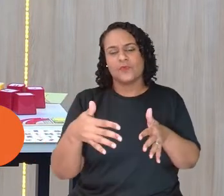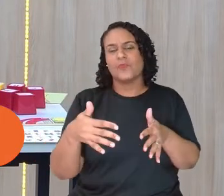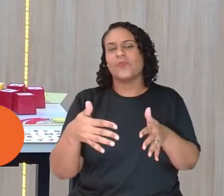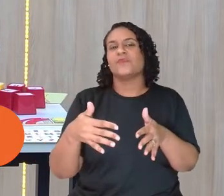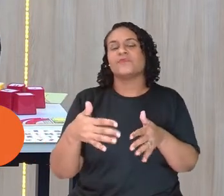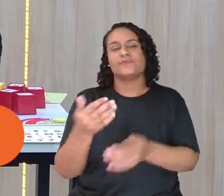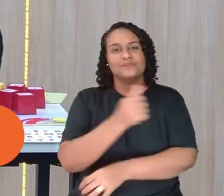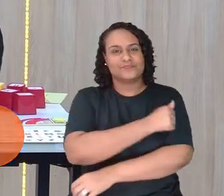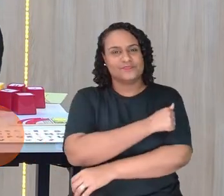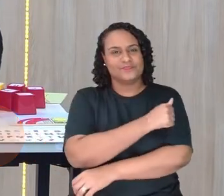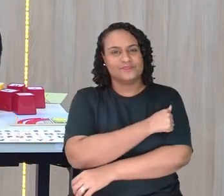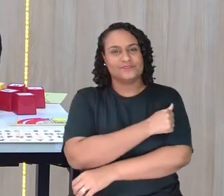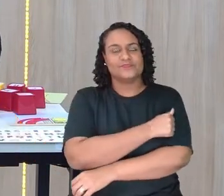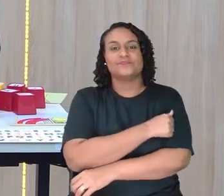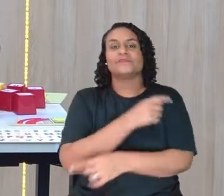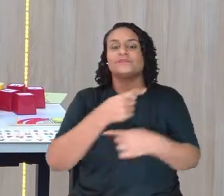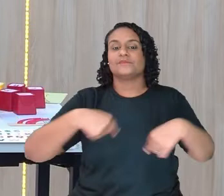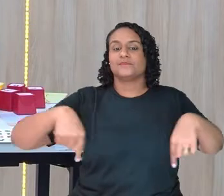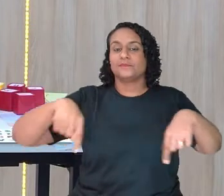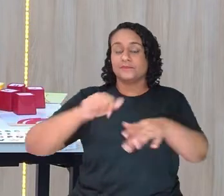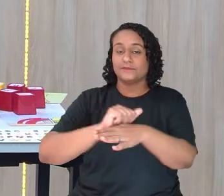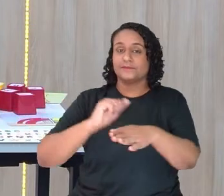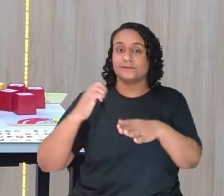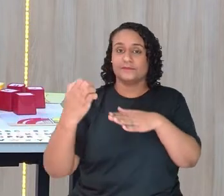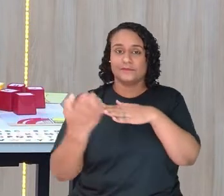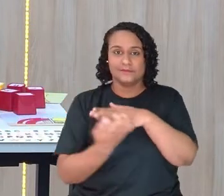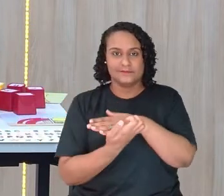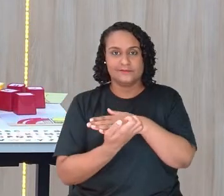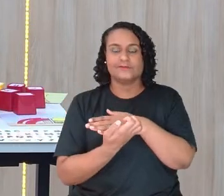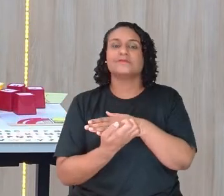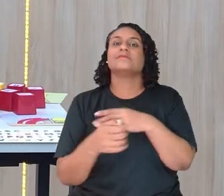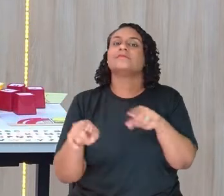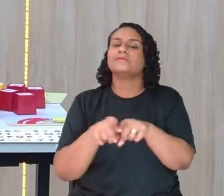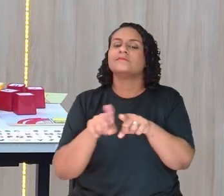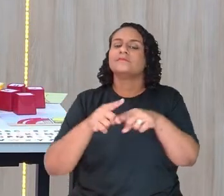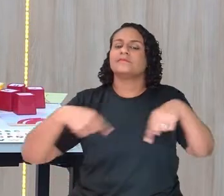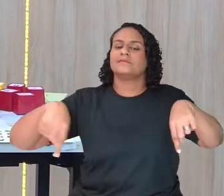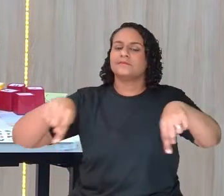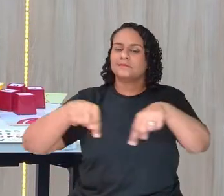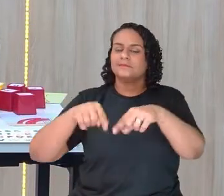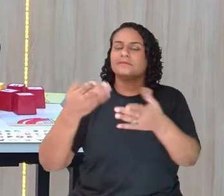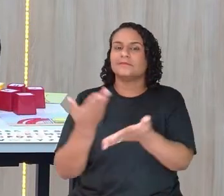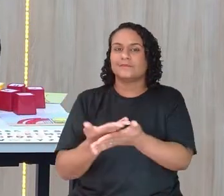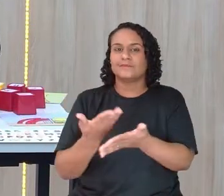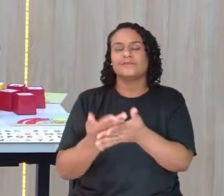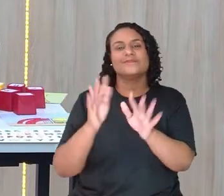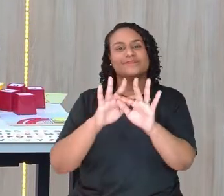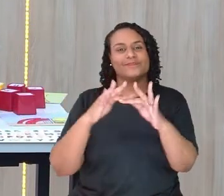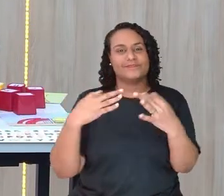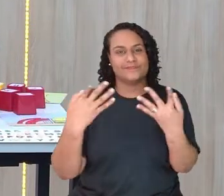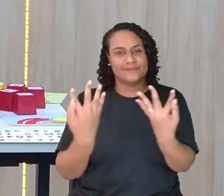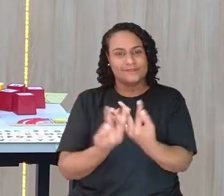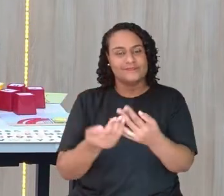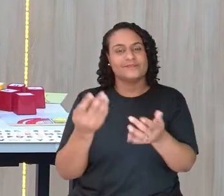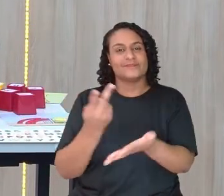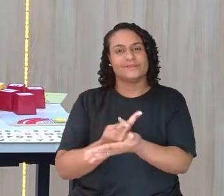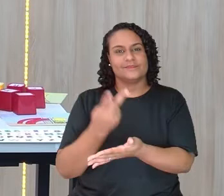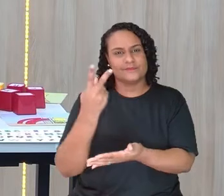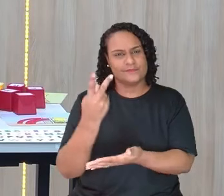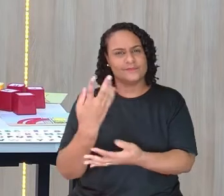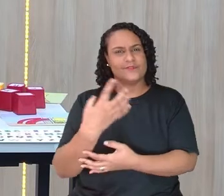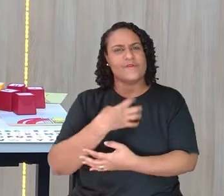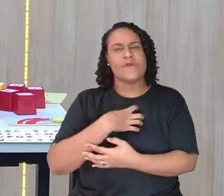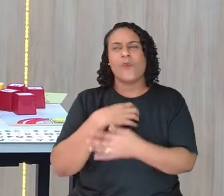estudantes, para a sala de recursos, para a sala de aula e também para a família, que isso acontece de maneira